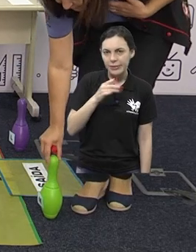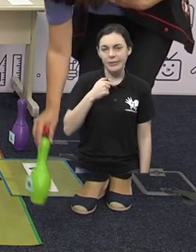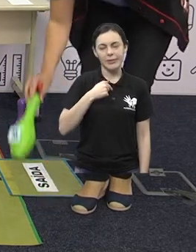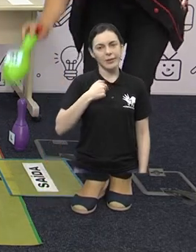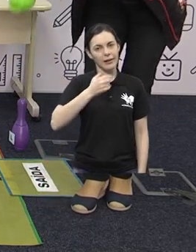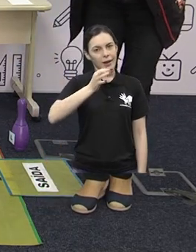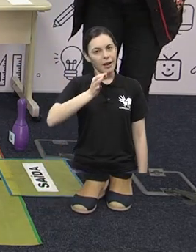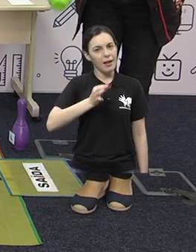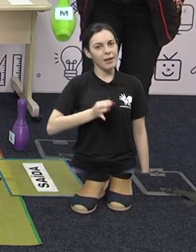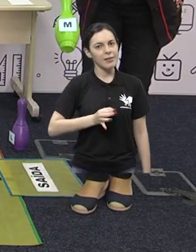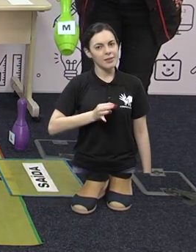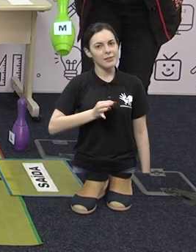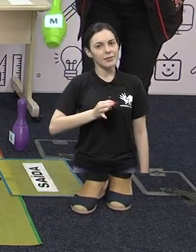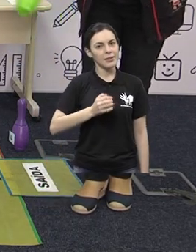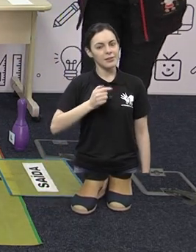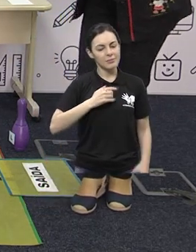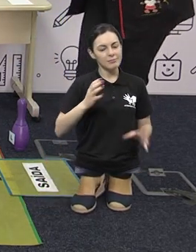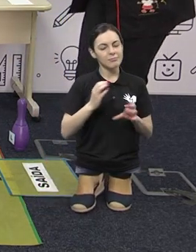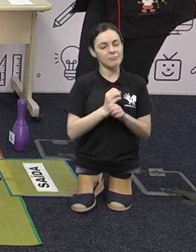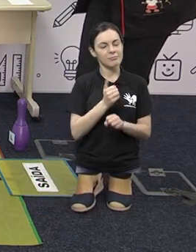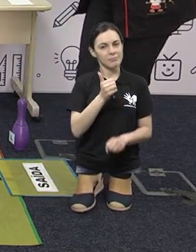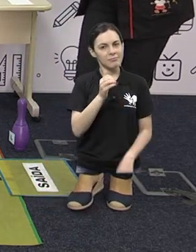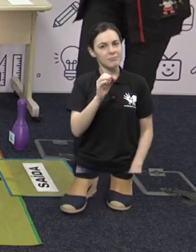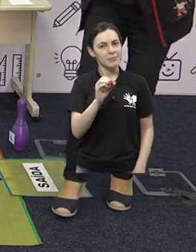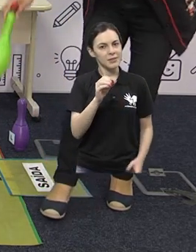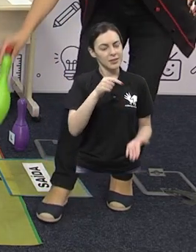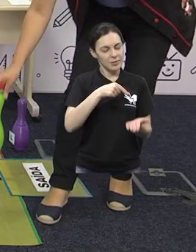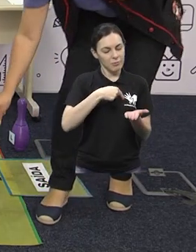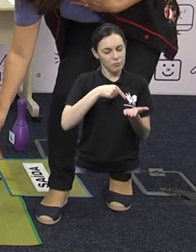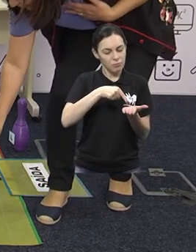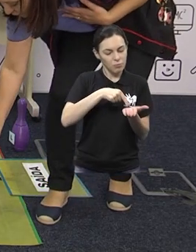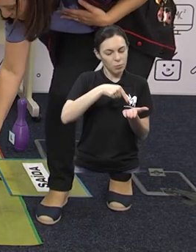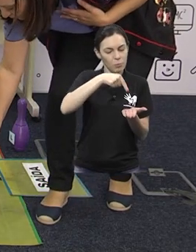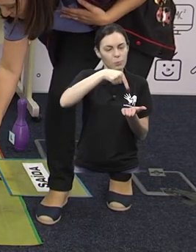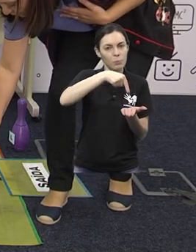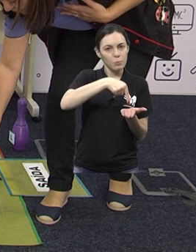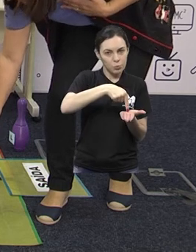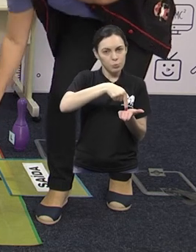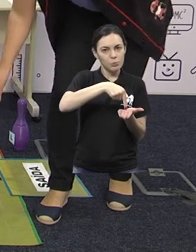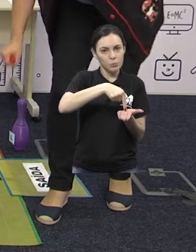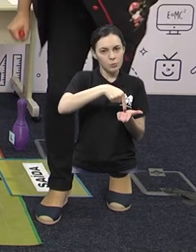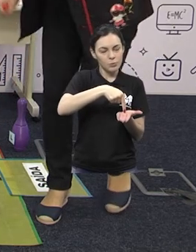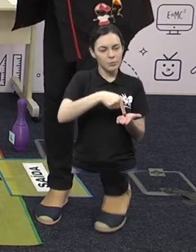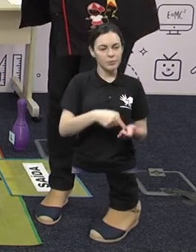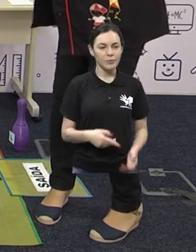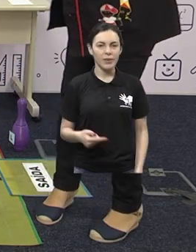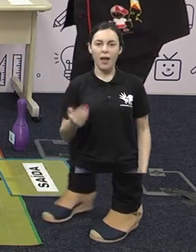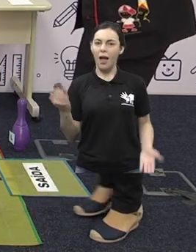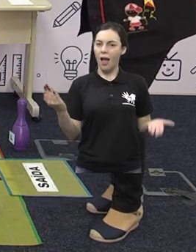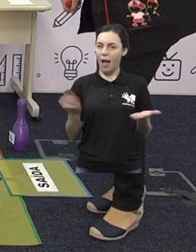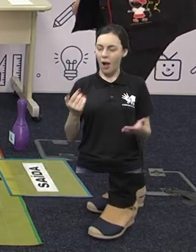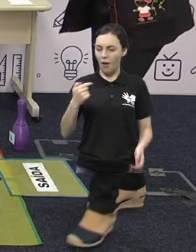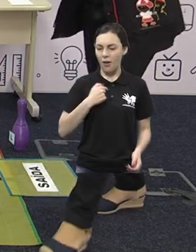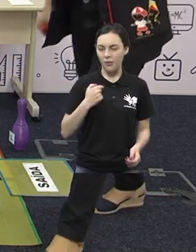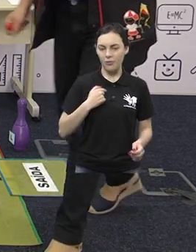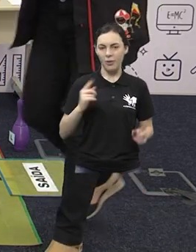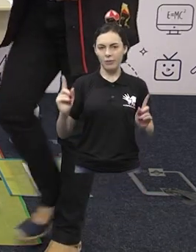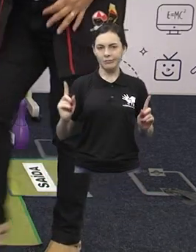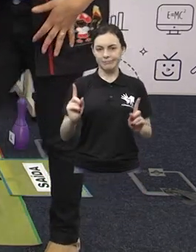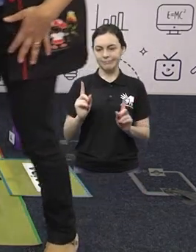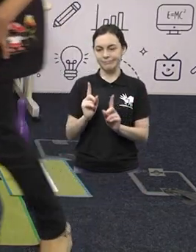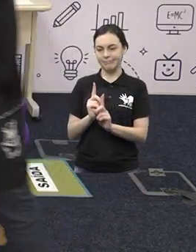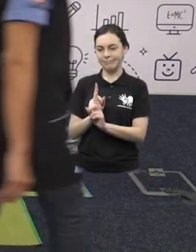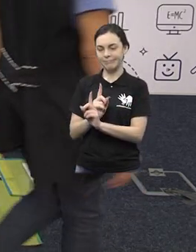é. Como eu acertei, eu somei 10, eu vou andar uma casinha. Ah, agora é sua vez, professora Lu.